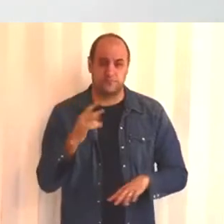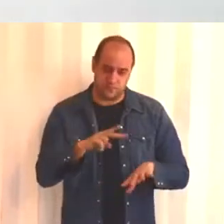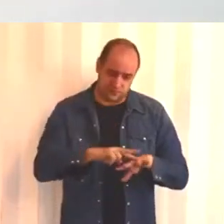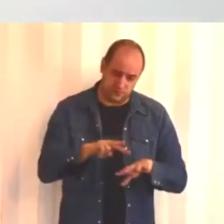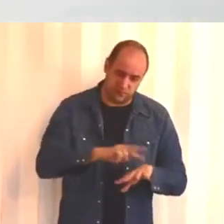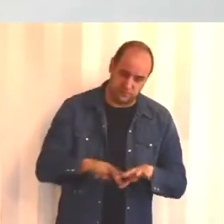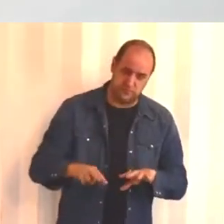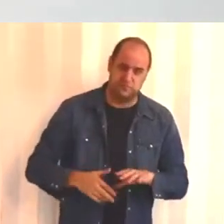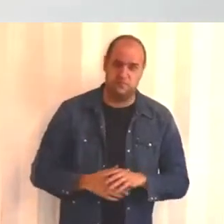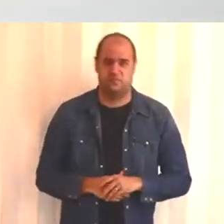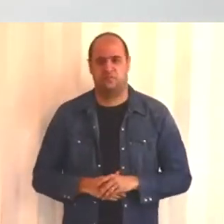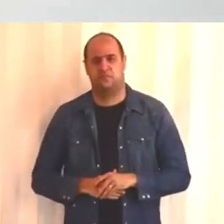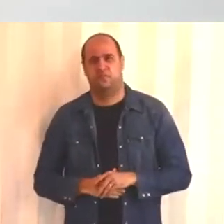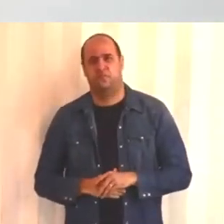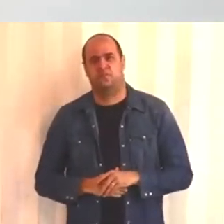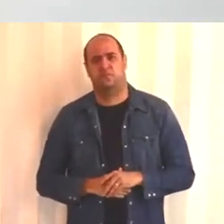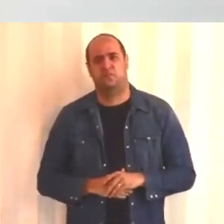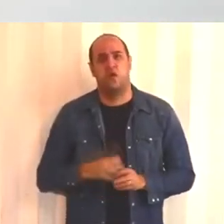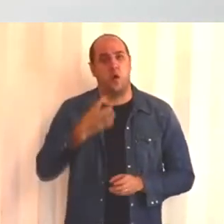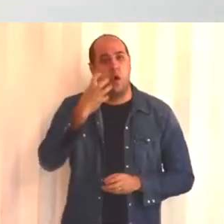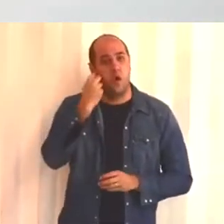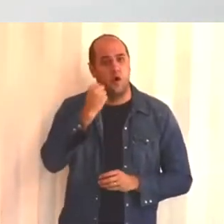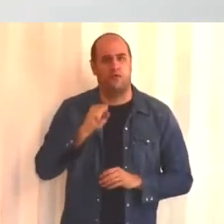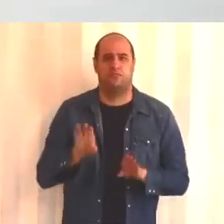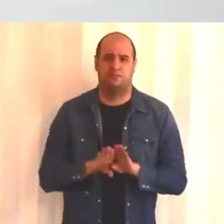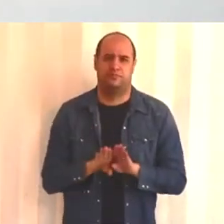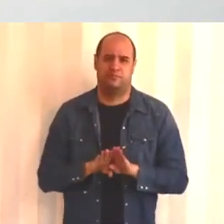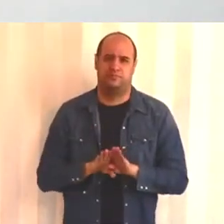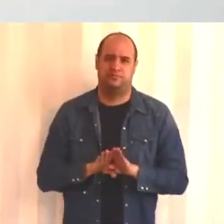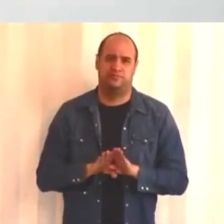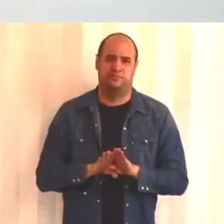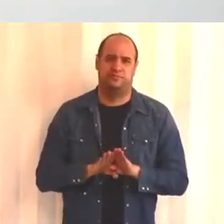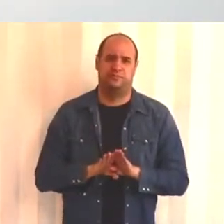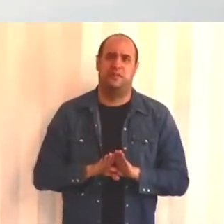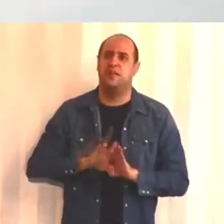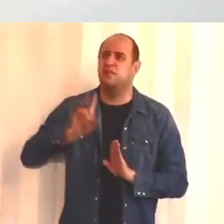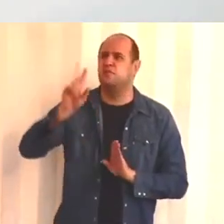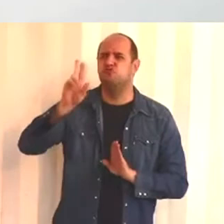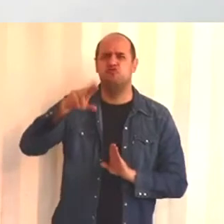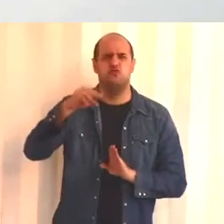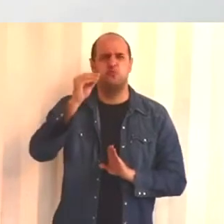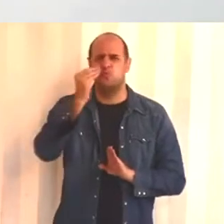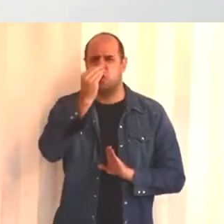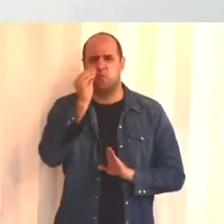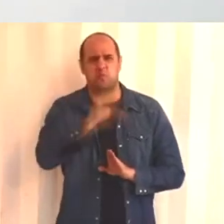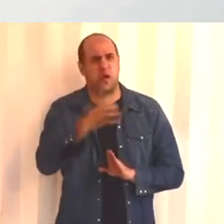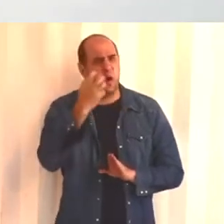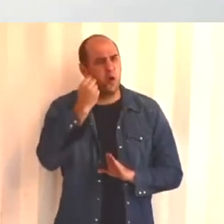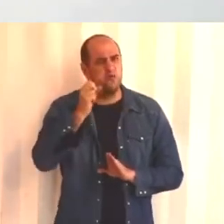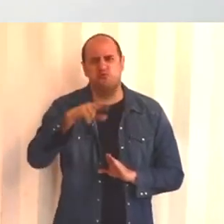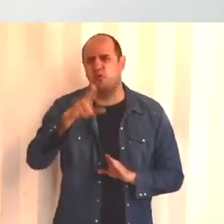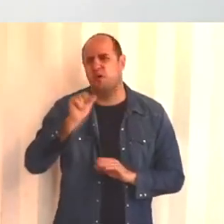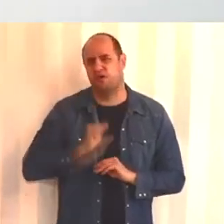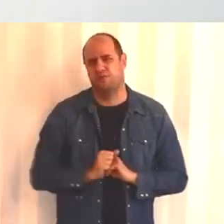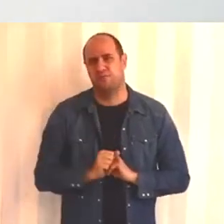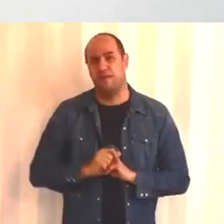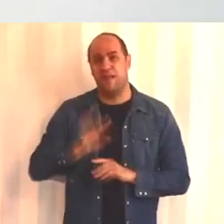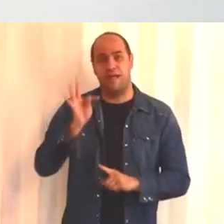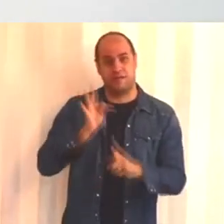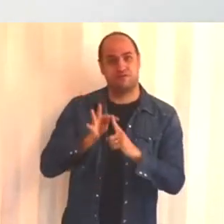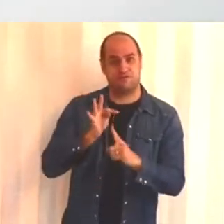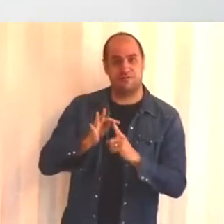viúva. O Senhor não desaponta esses irmãos, e nós devemos. Aliás, quando Tiago, escrevendo na sua